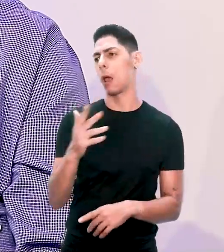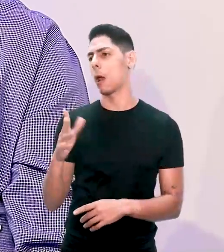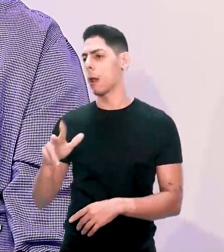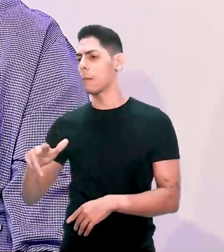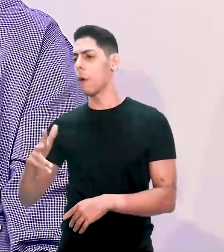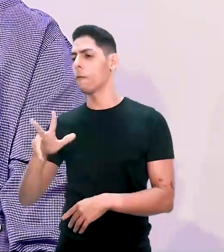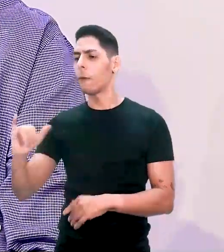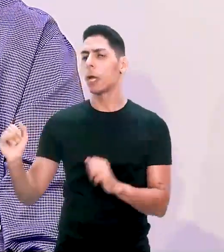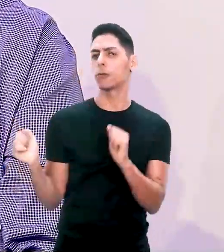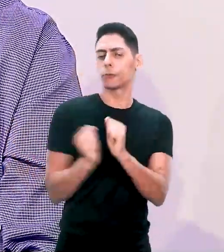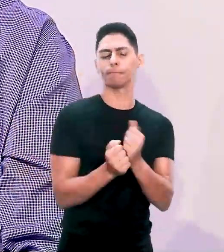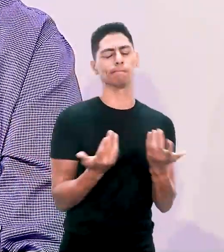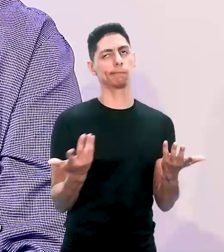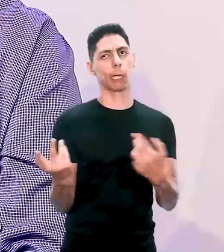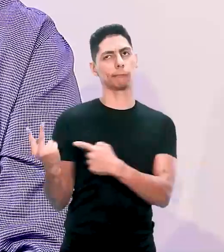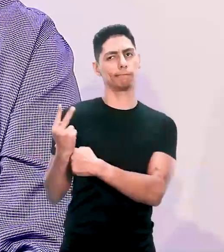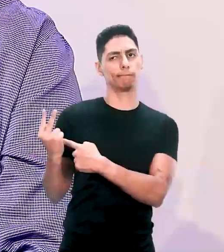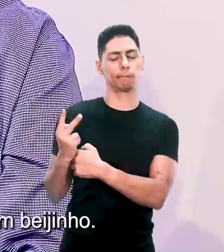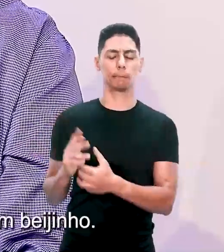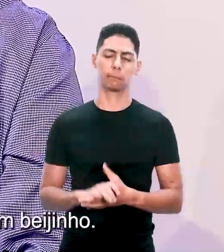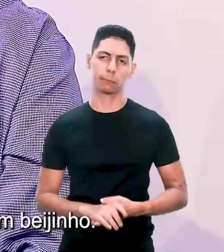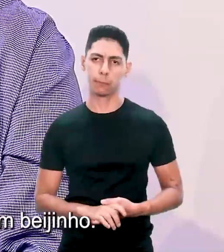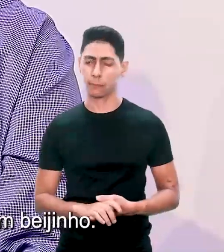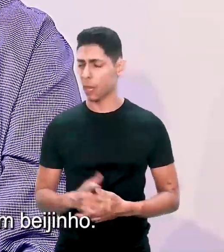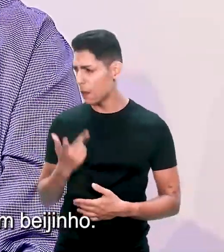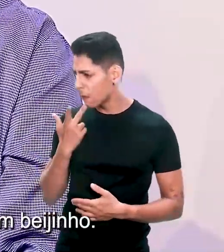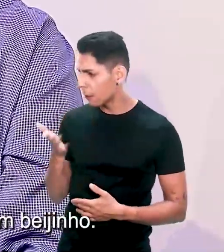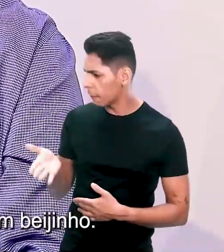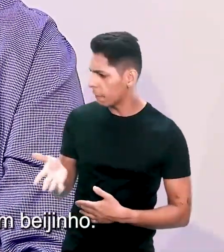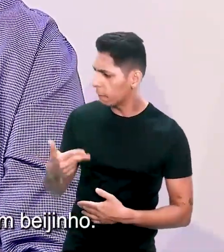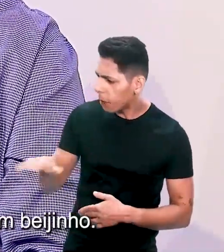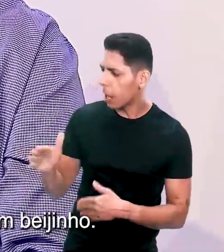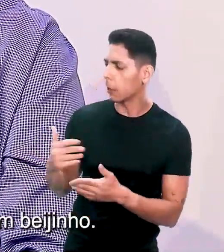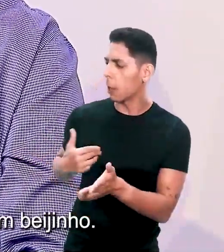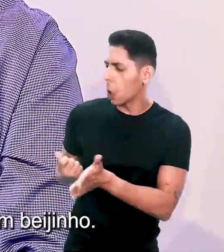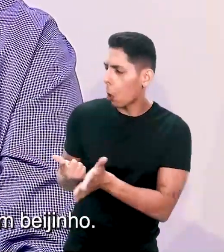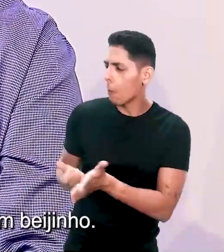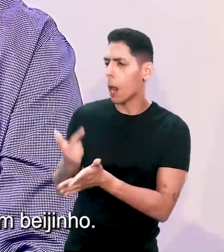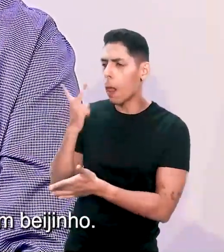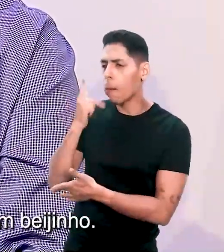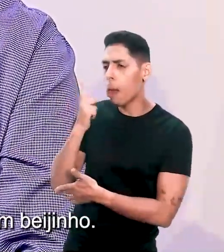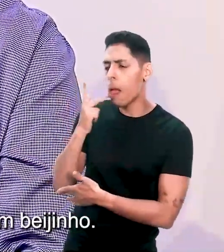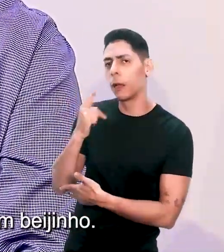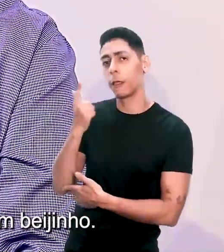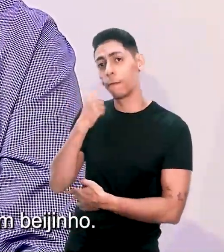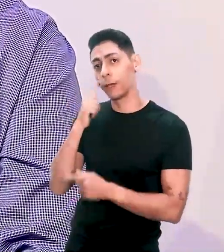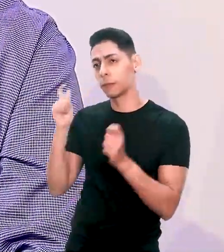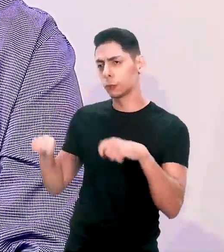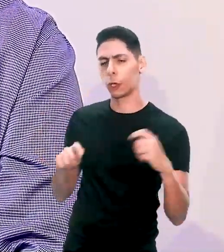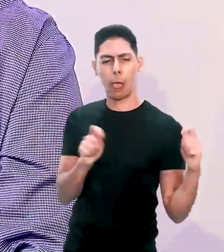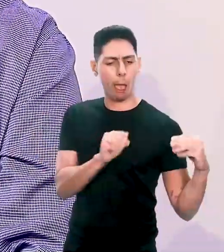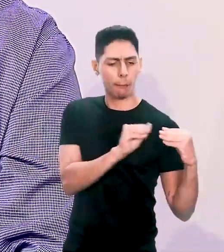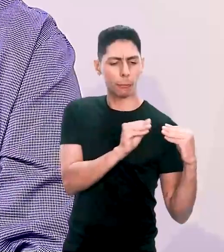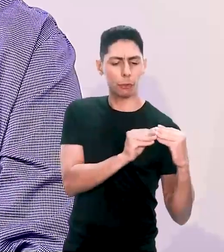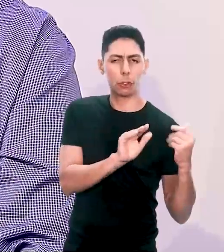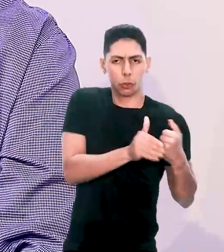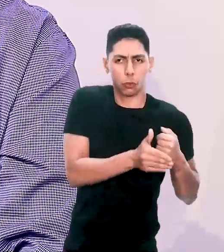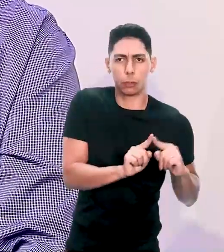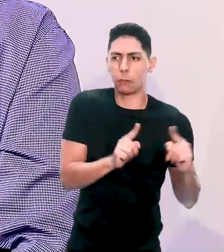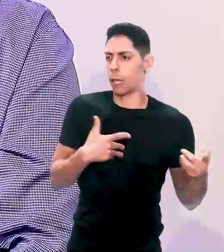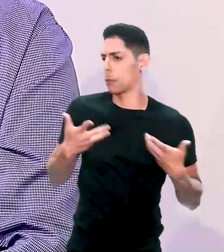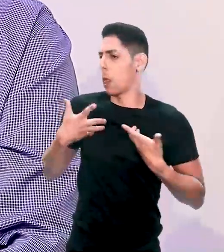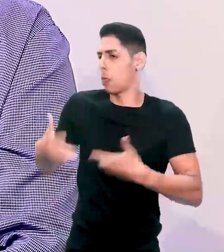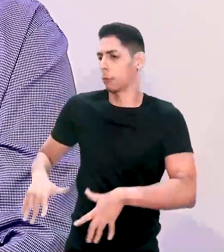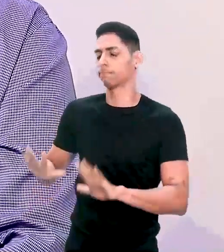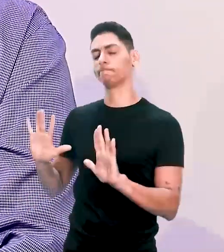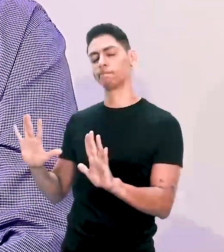bom. Aí você falava para o moleque assim, vai ali comprar umas balinhas, ver se naquele momento ali dava para dar um beijinho, às vezes o cara nem queria ir.